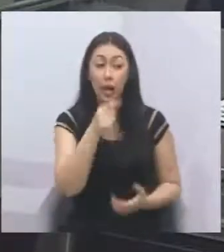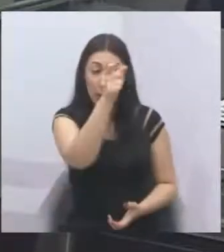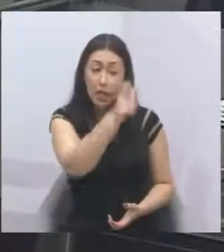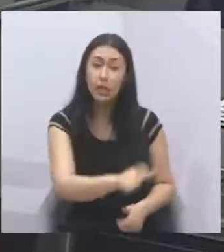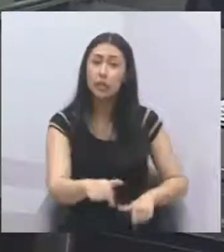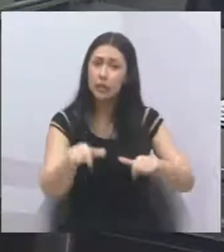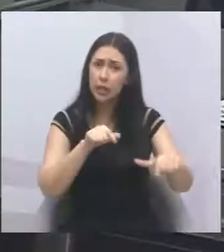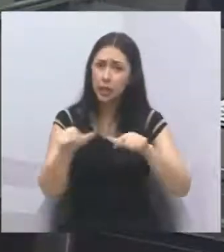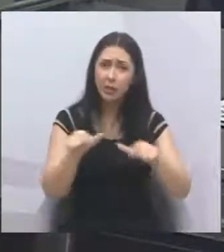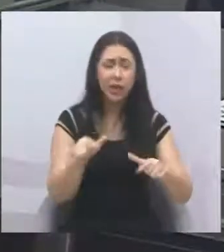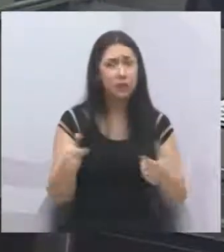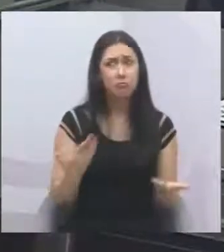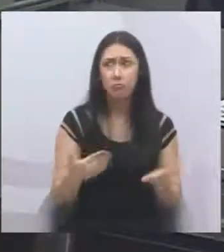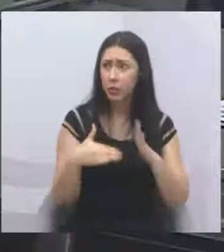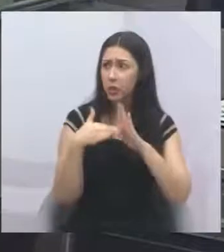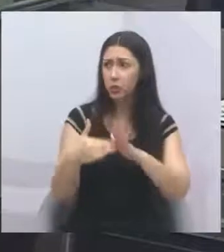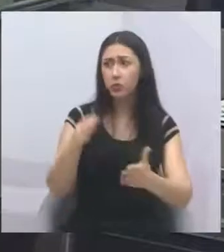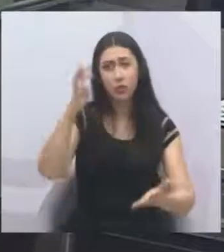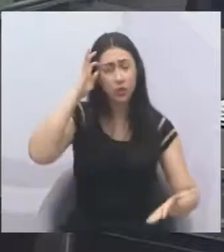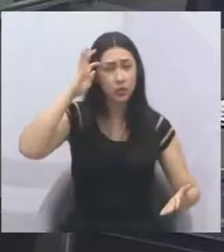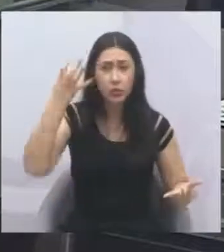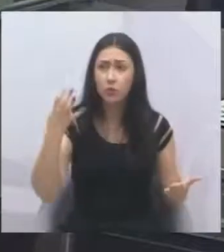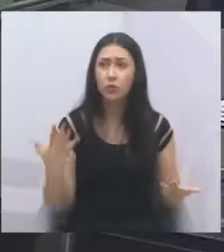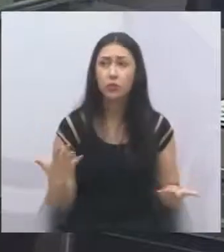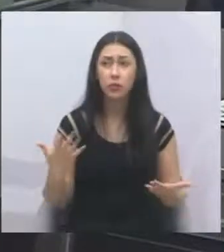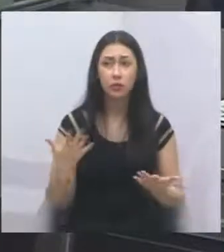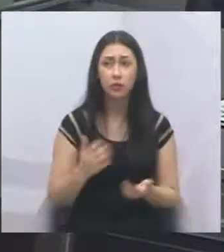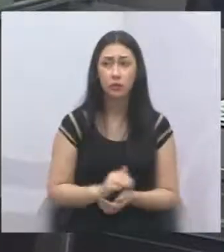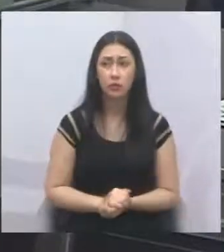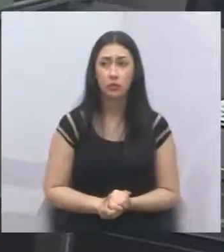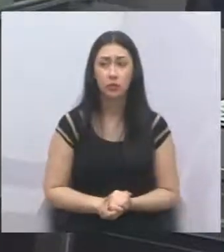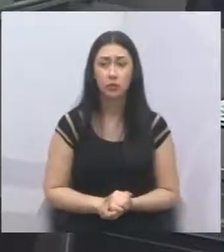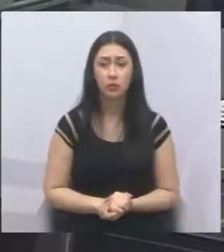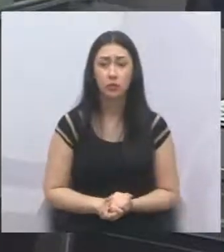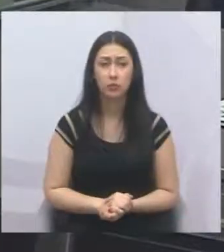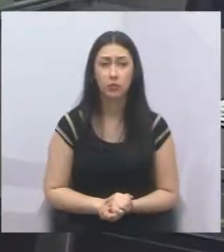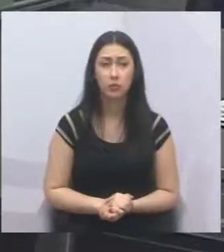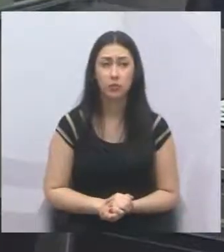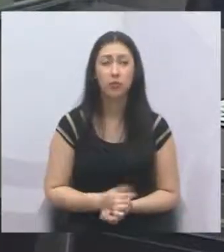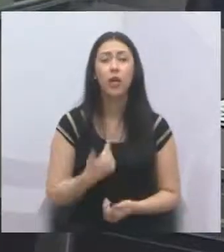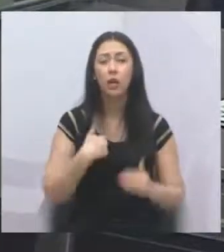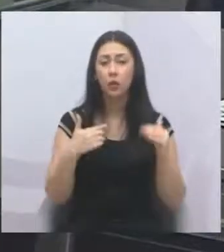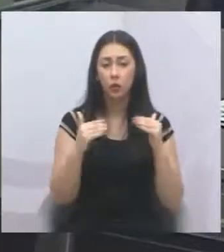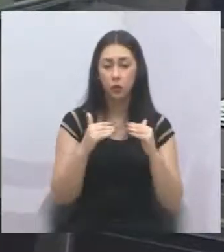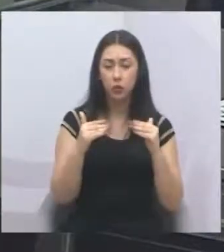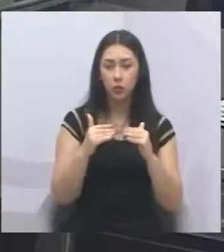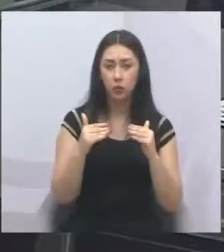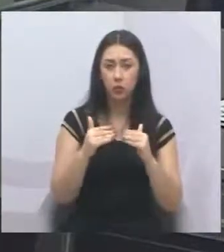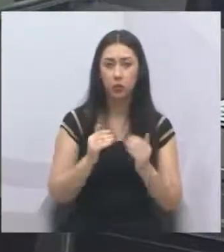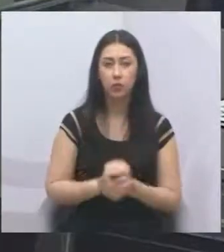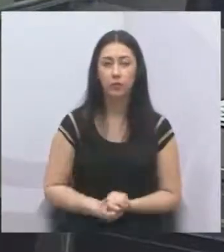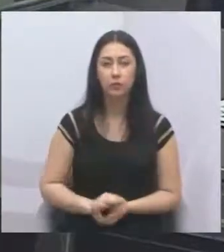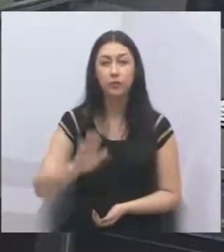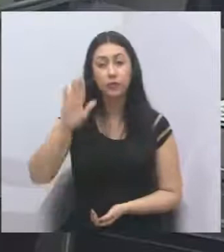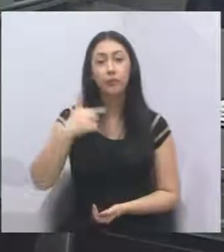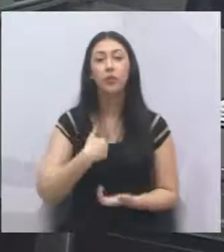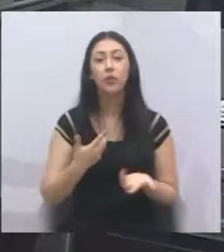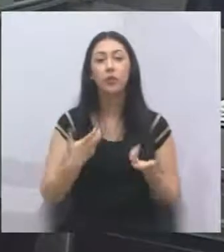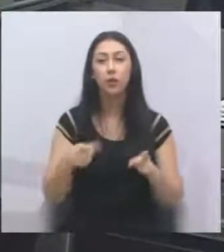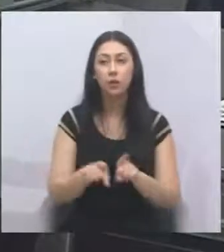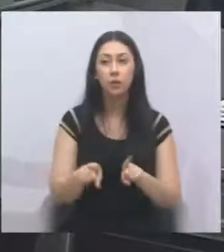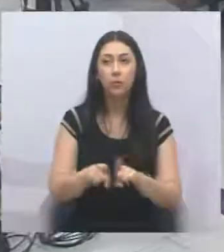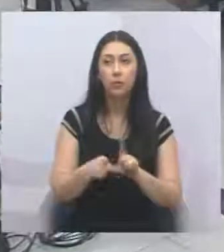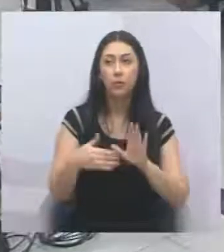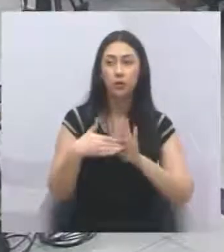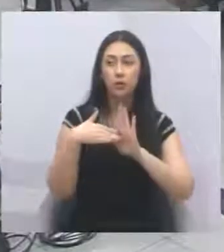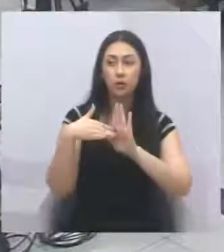trabalhe e que exerça o seu papel junto à prefeitura. Sou favorável, senhor presidente. Senhor presidente, também quero